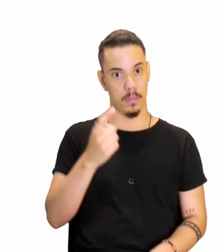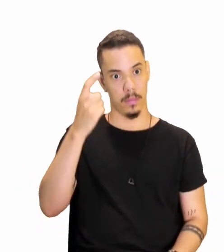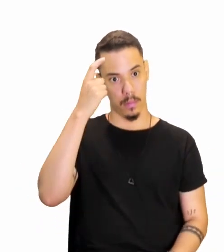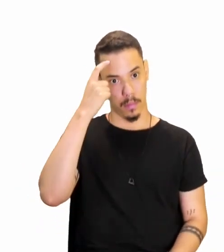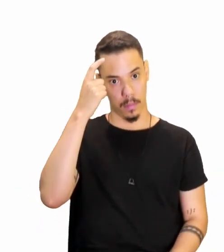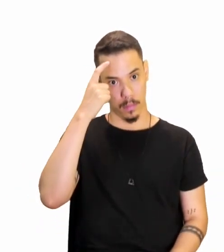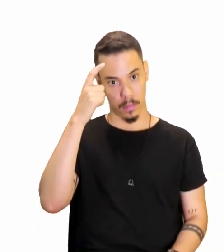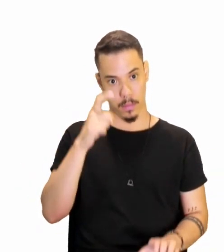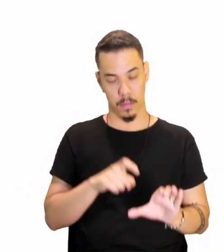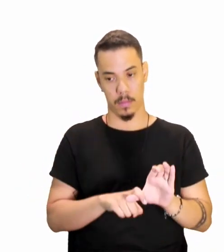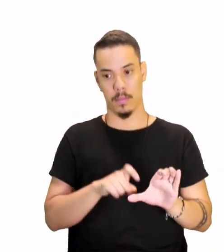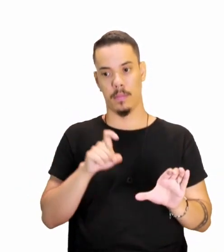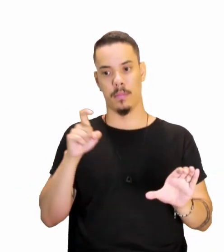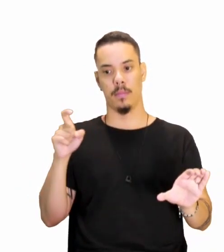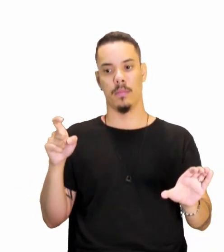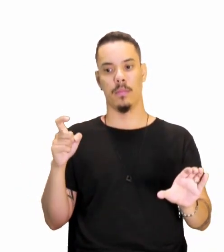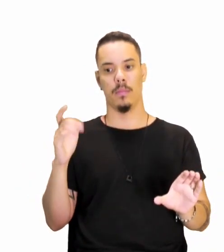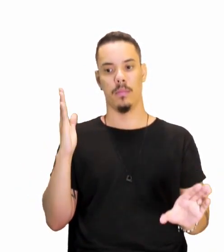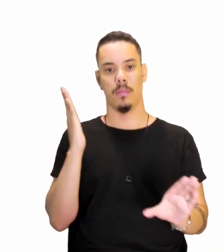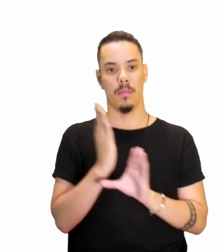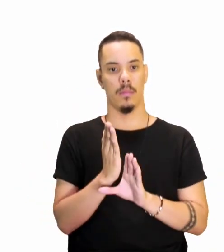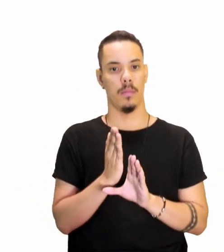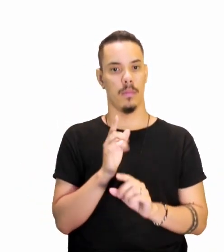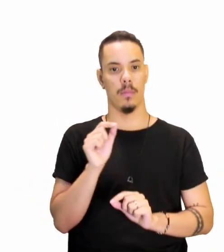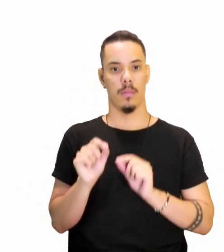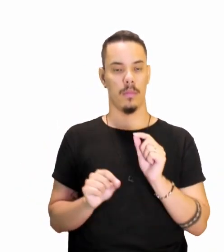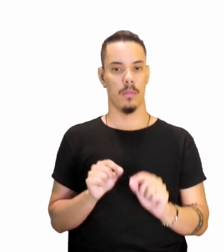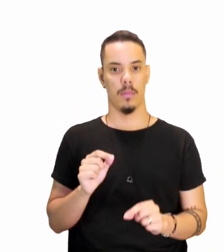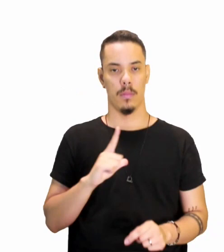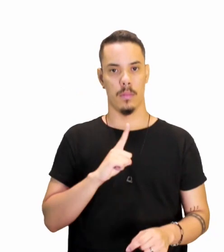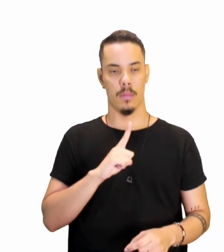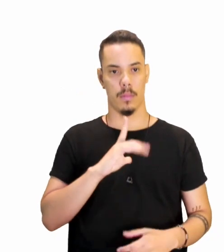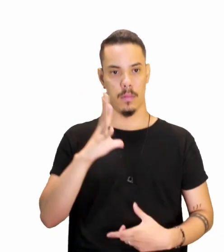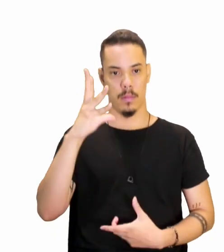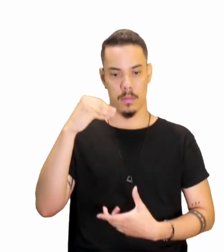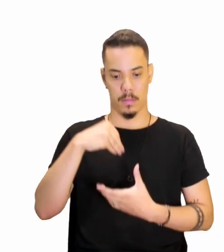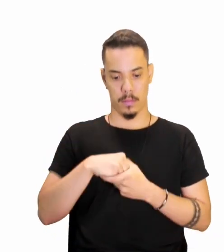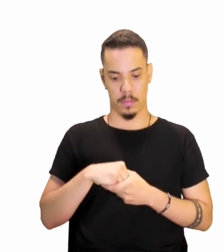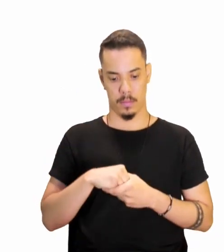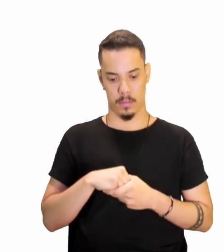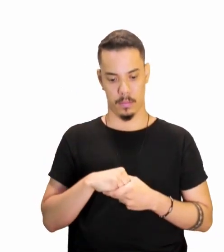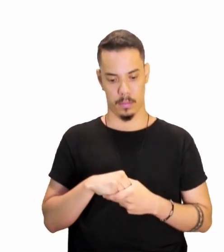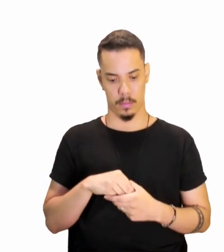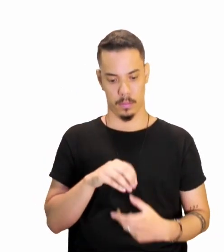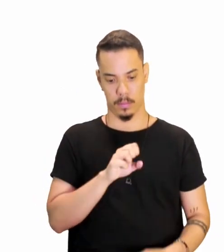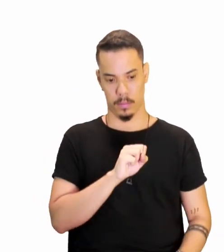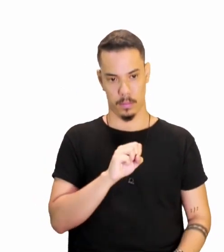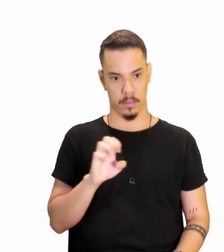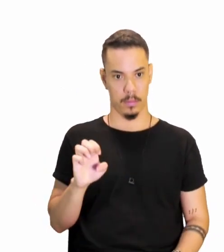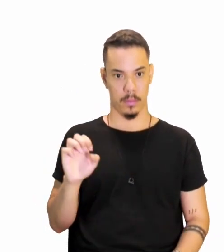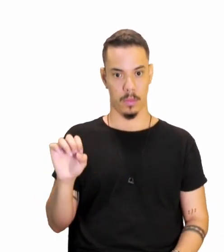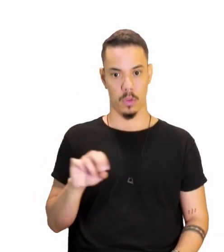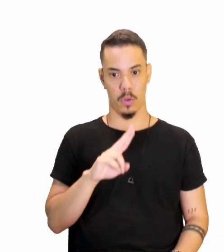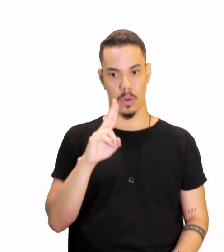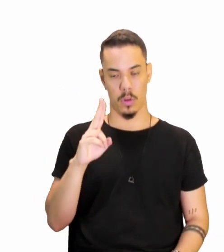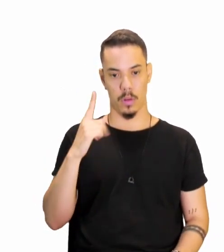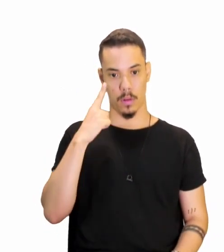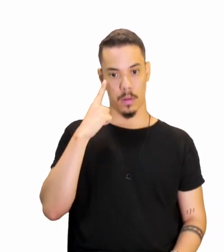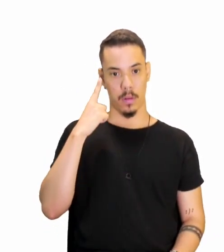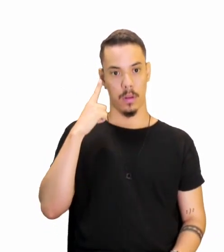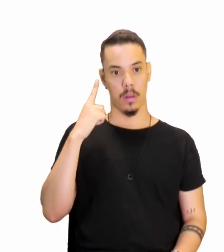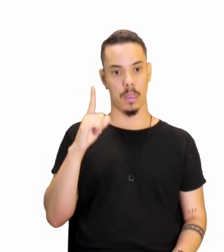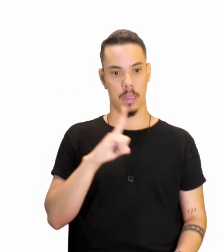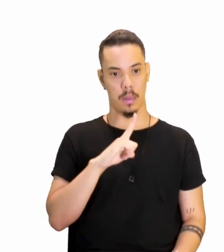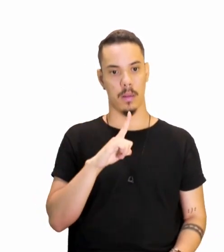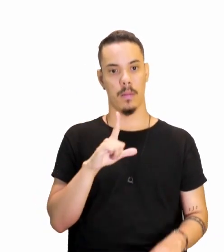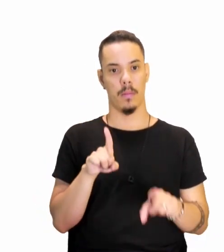Pensamento independente passou a ser excentricidade, quando não agressão.